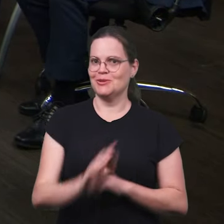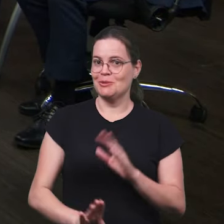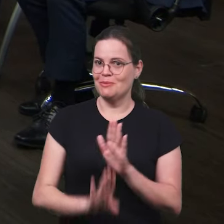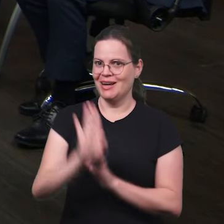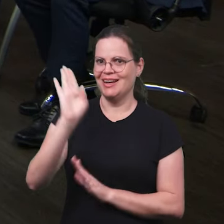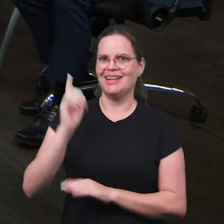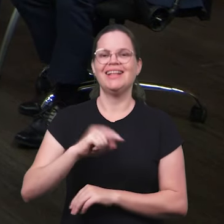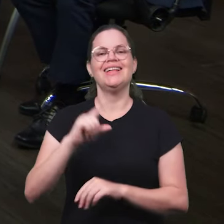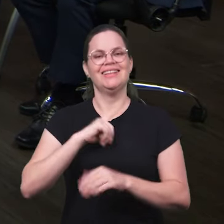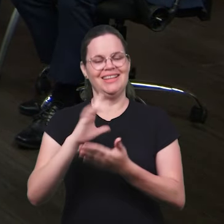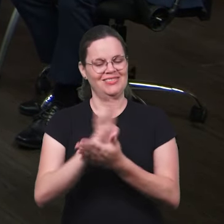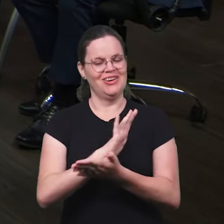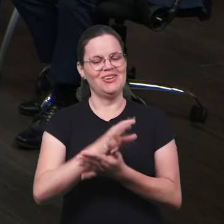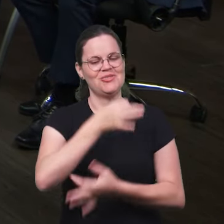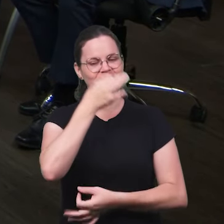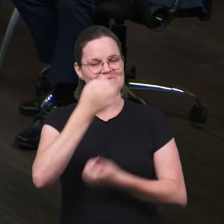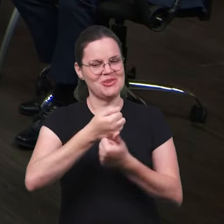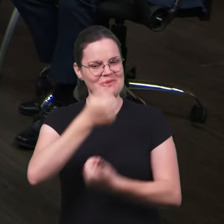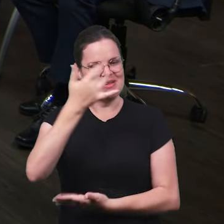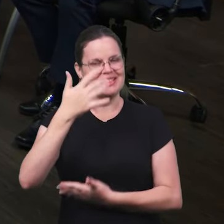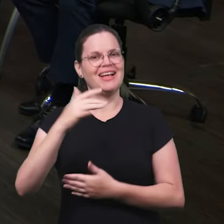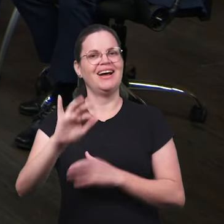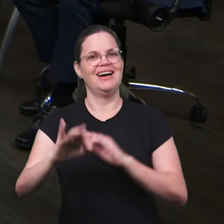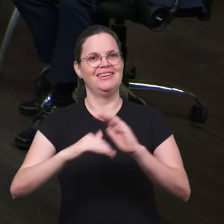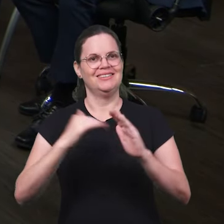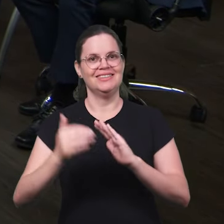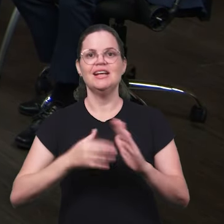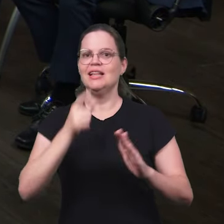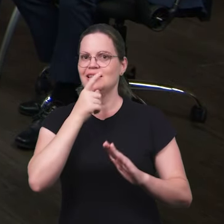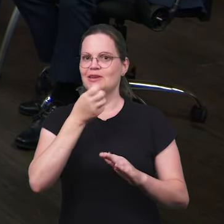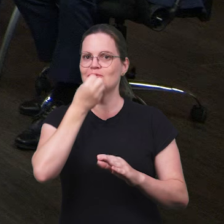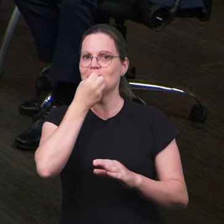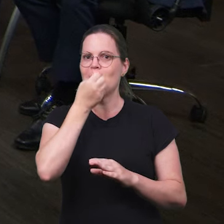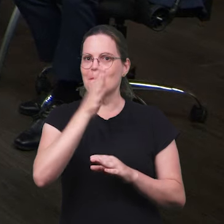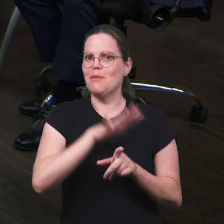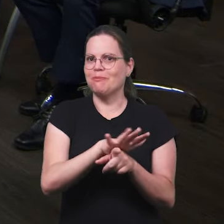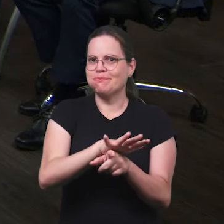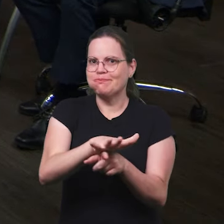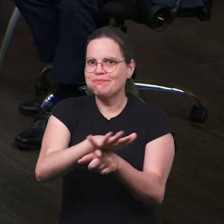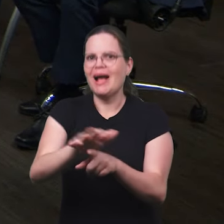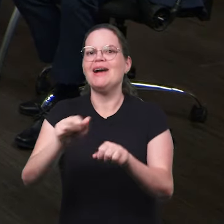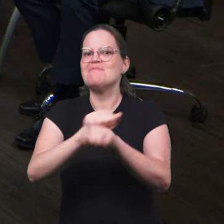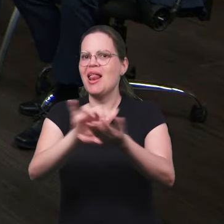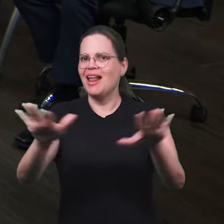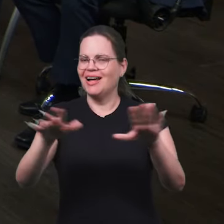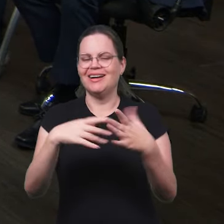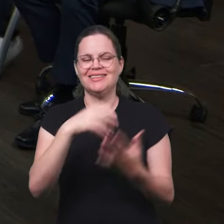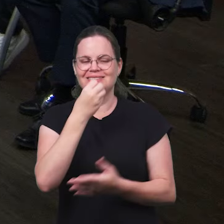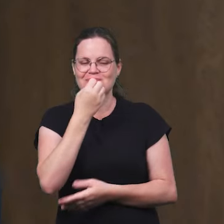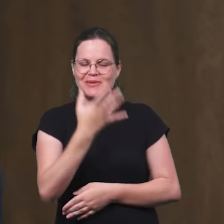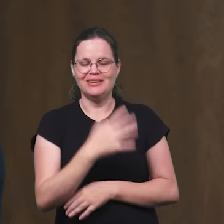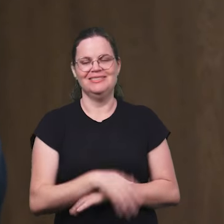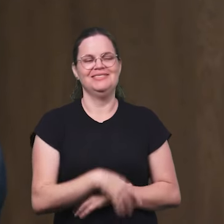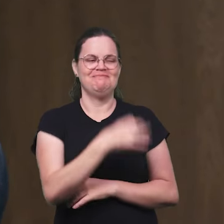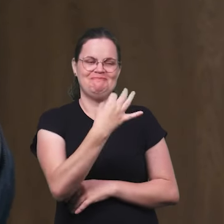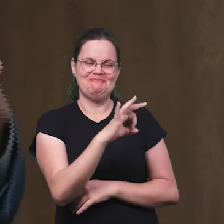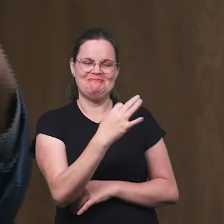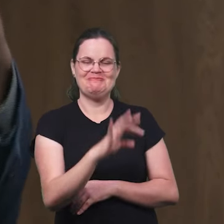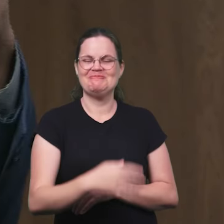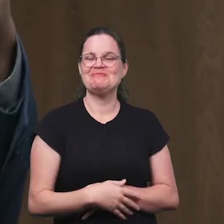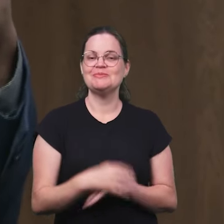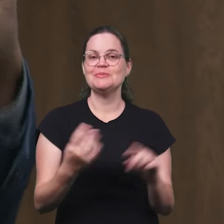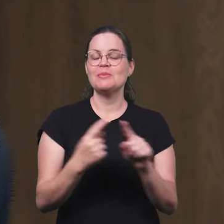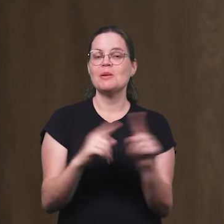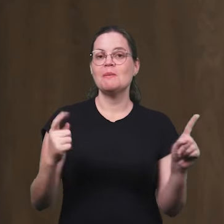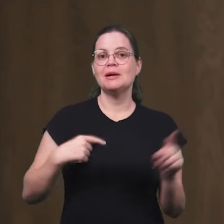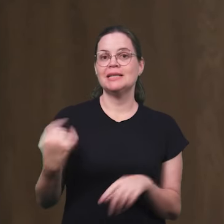né? Engajou, os jovens engajou bem, né? Exatamente. Mas assim, primeiramente, é importante a gente destacar que faz parte